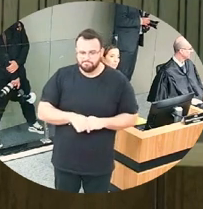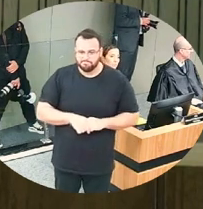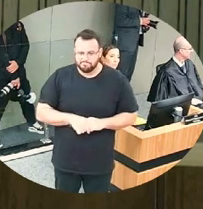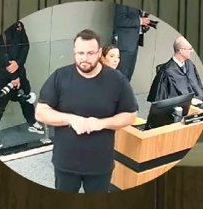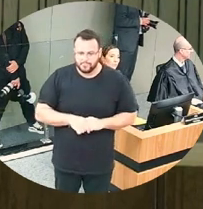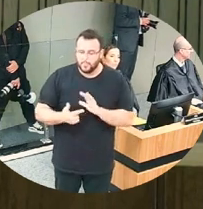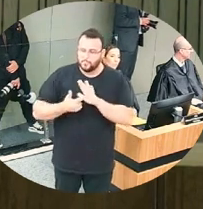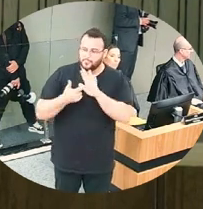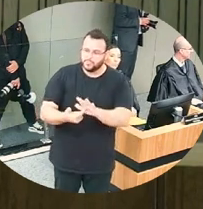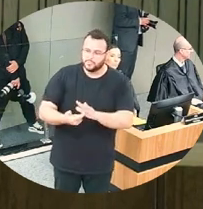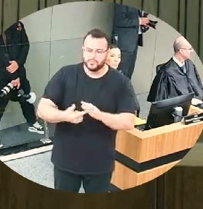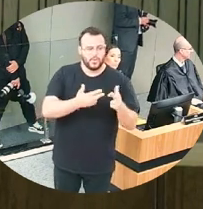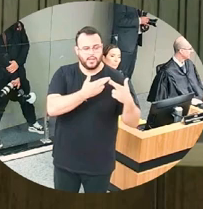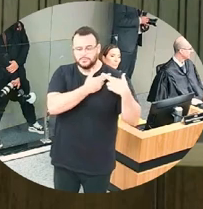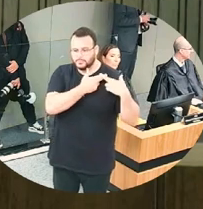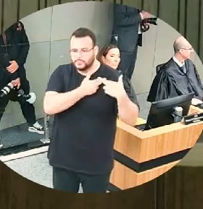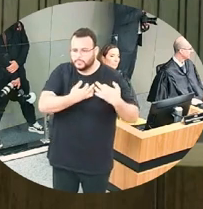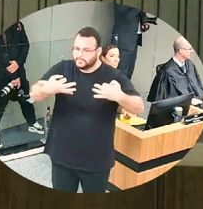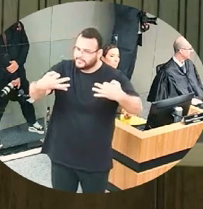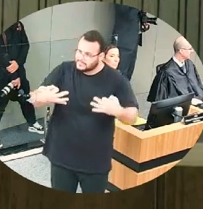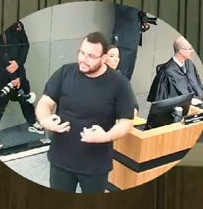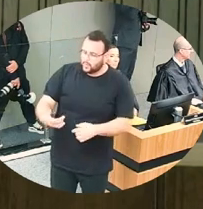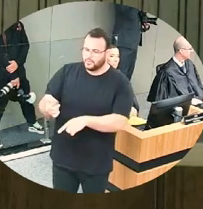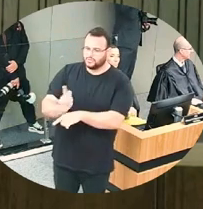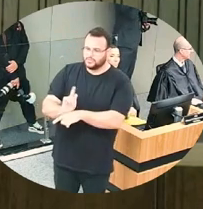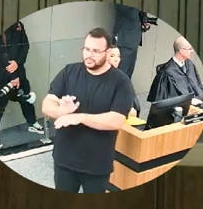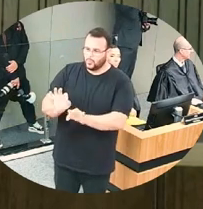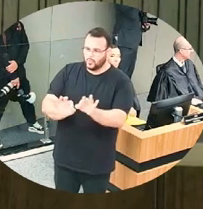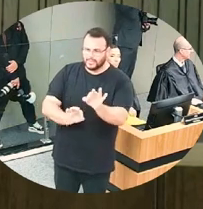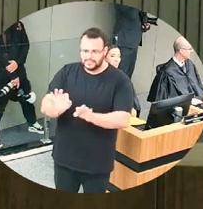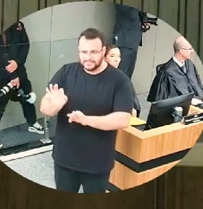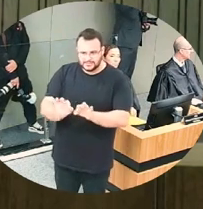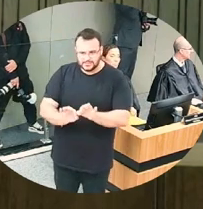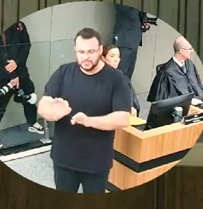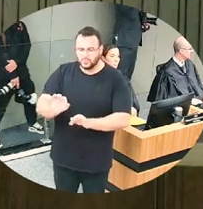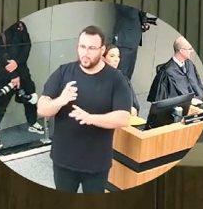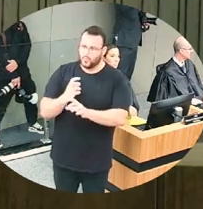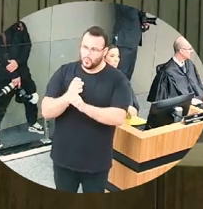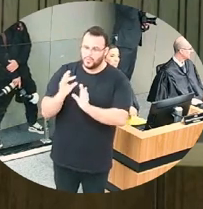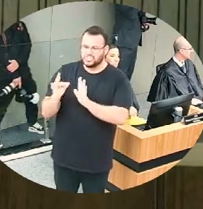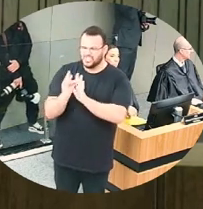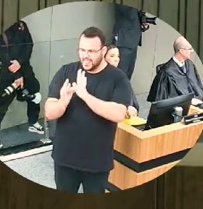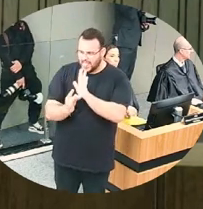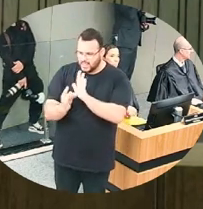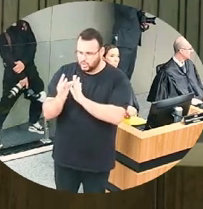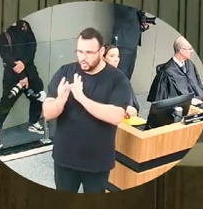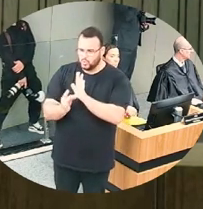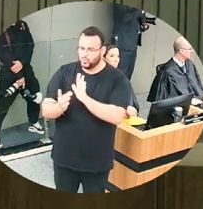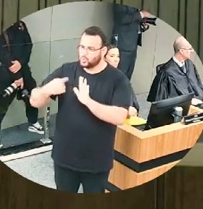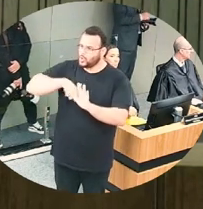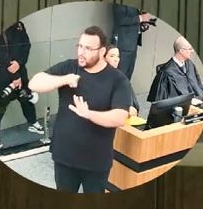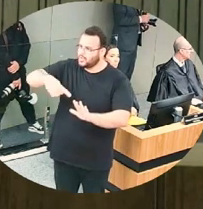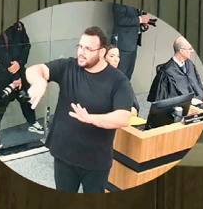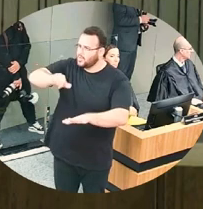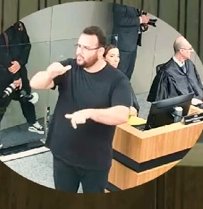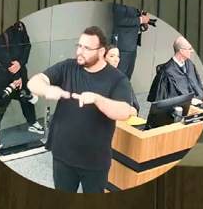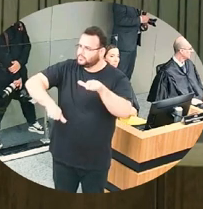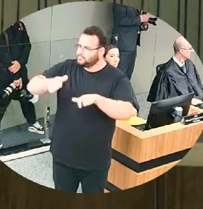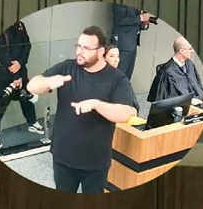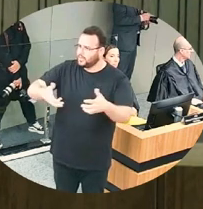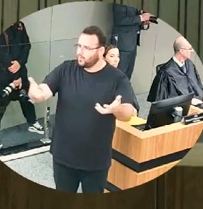refletiu nosso compromisso com eficiência gestão e organização de dados somos um tribunal de excelência e qualidade